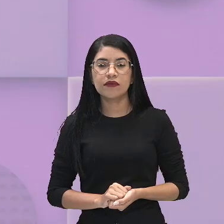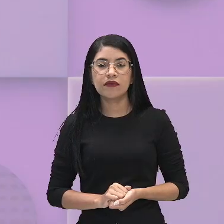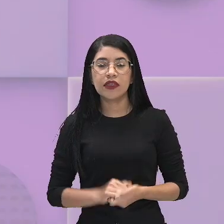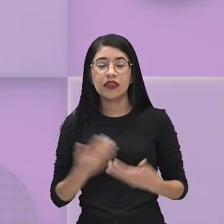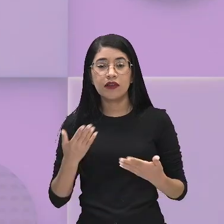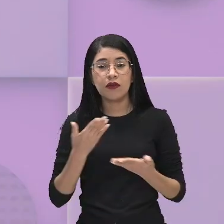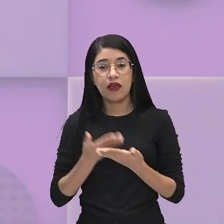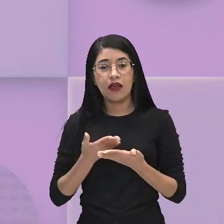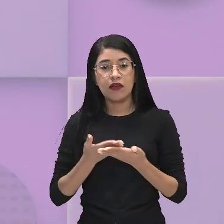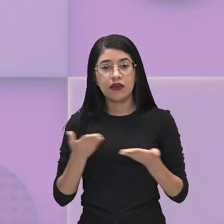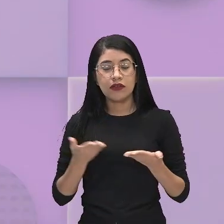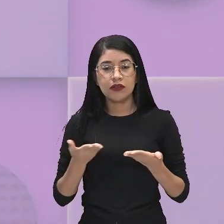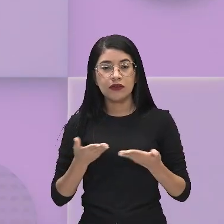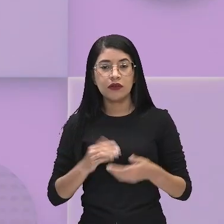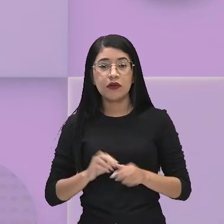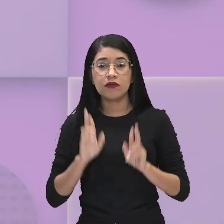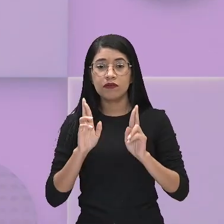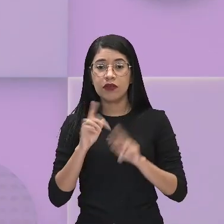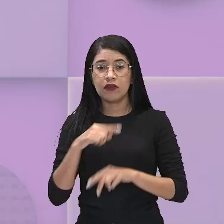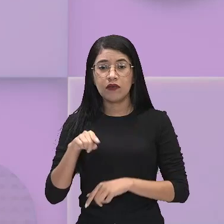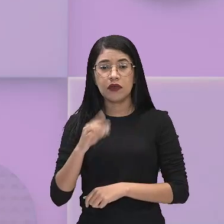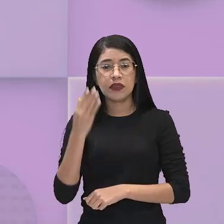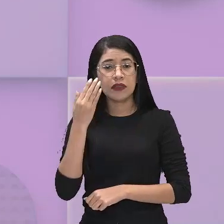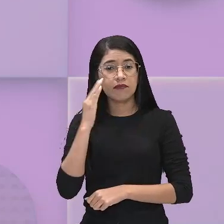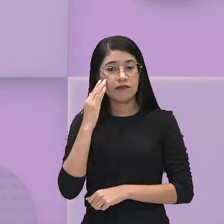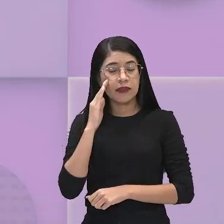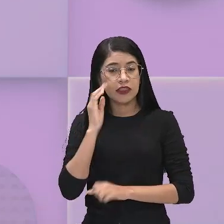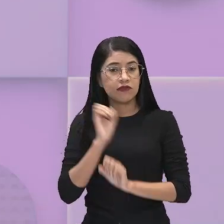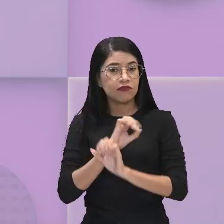essa foi a nossa aula. Espero que vocês tenham